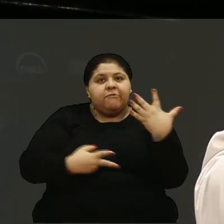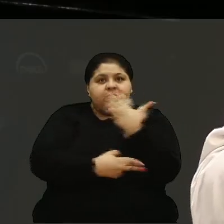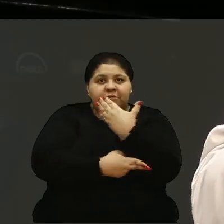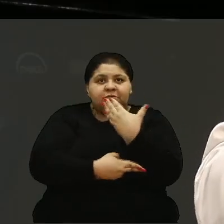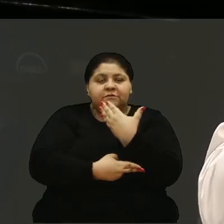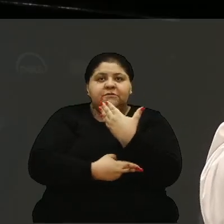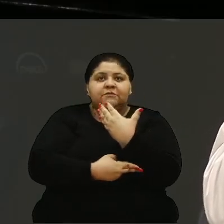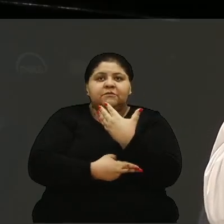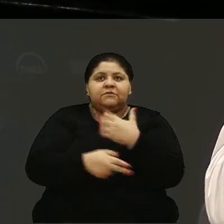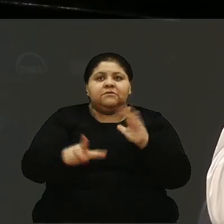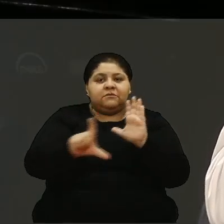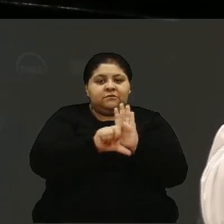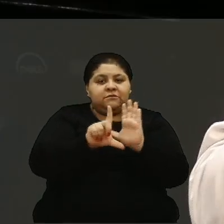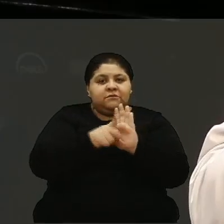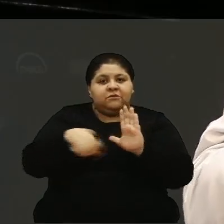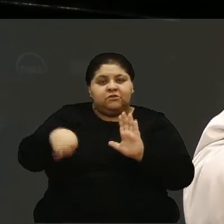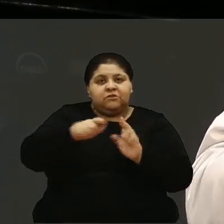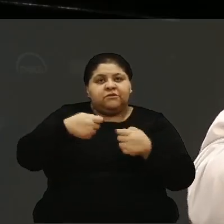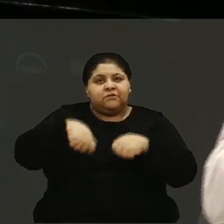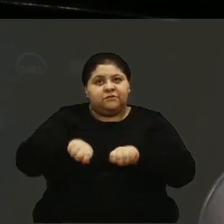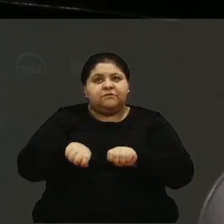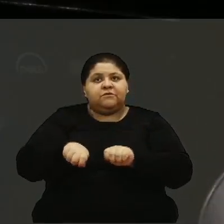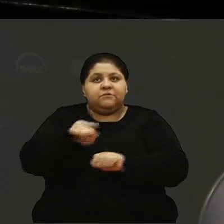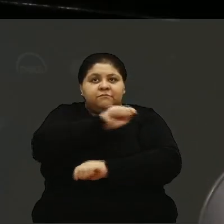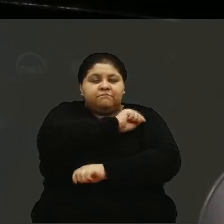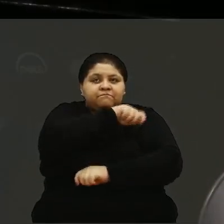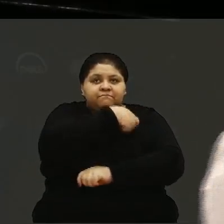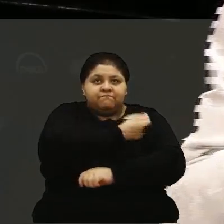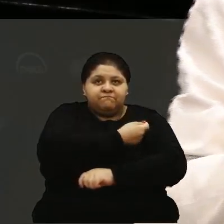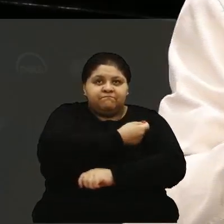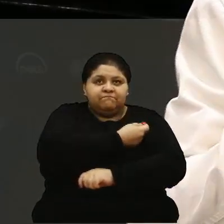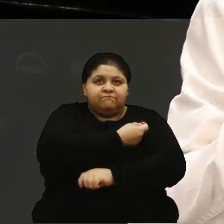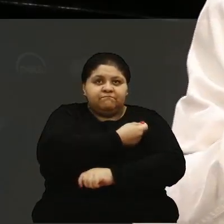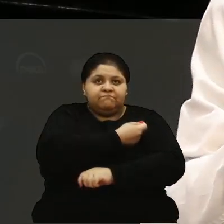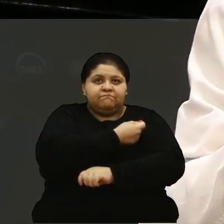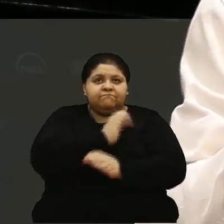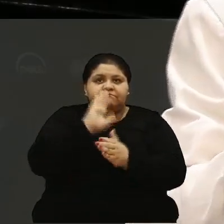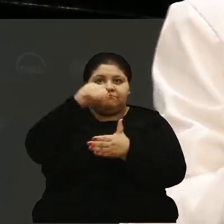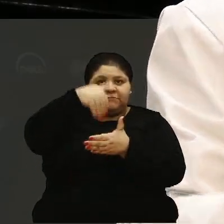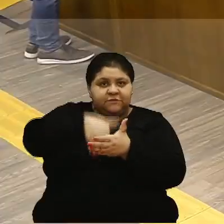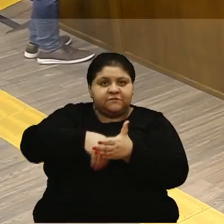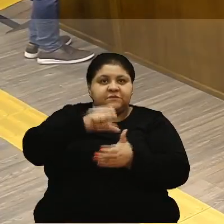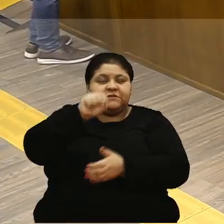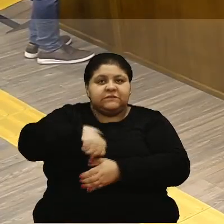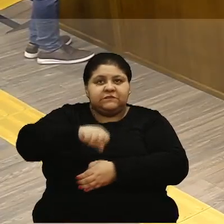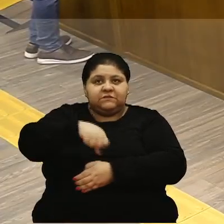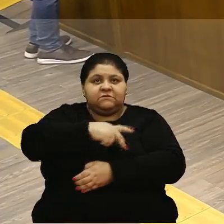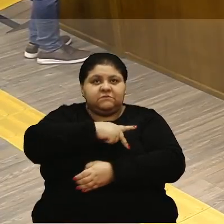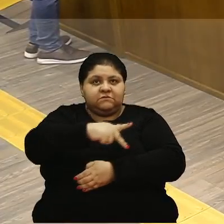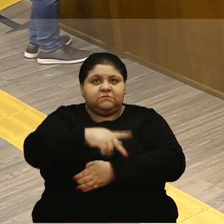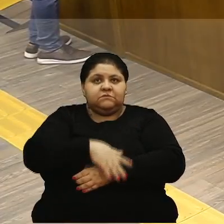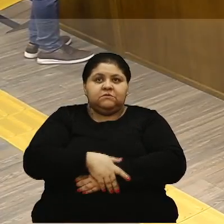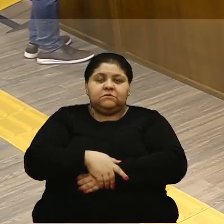do que legislação, nós precisamos efetivamente de fiscalização. Vou votar sim, presidente. Para declarar o voto, presidente. Obrigado. Para declarar